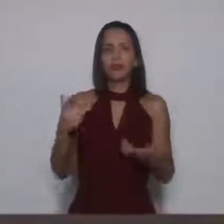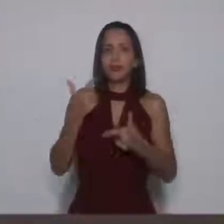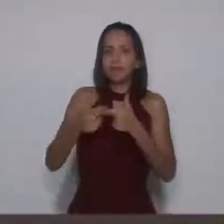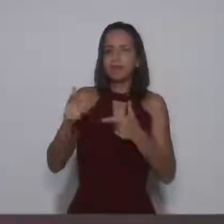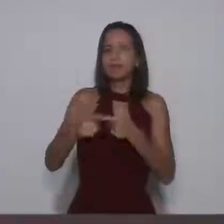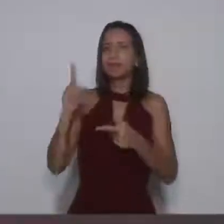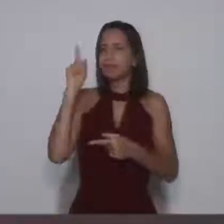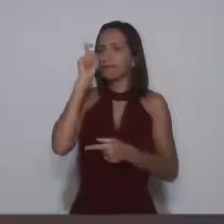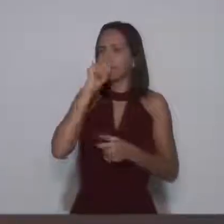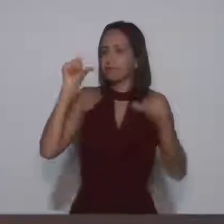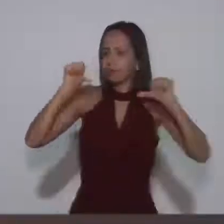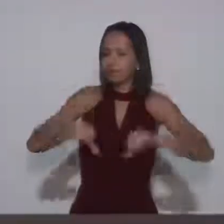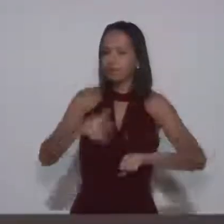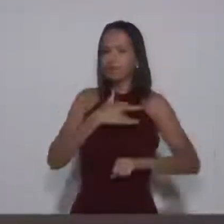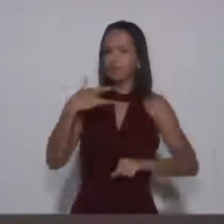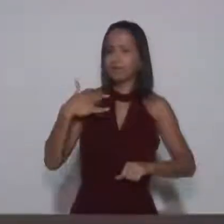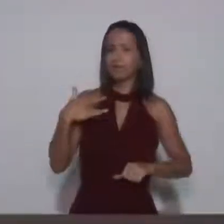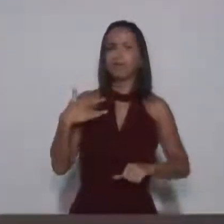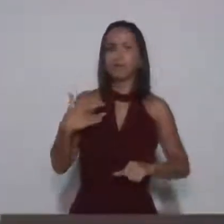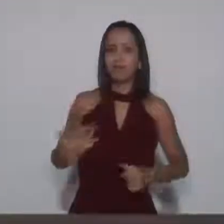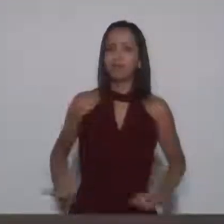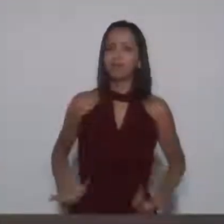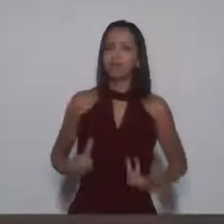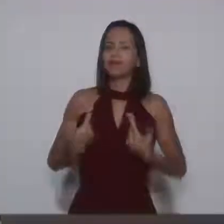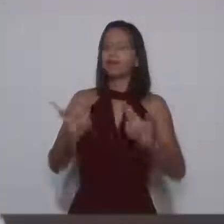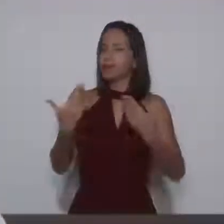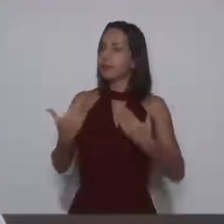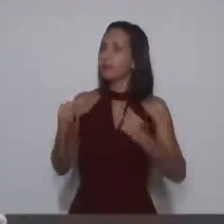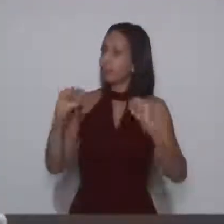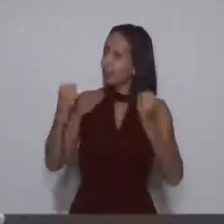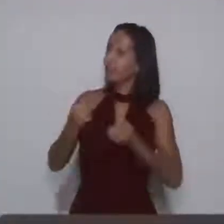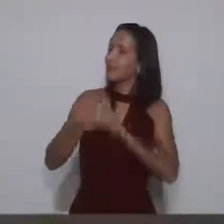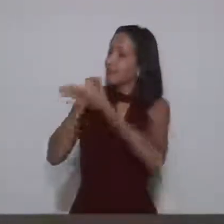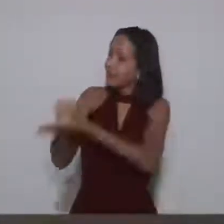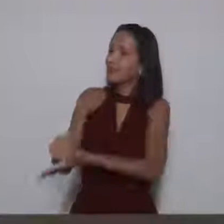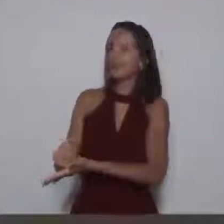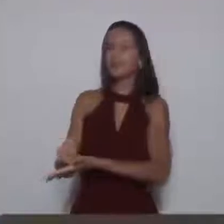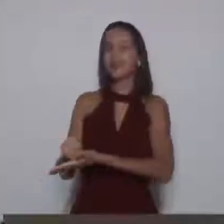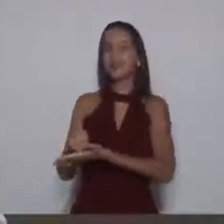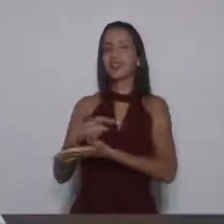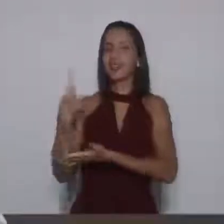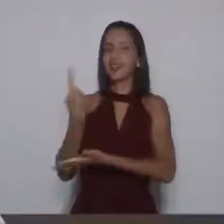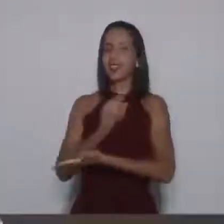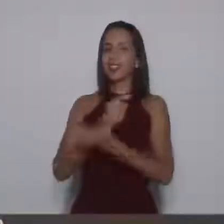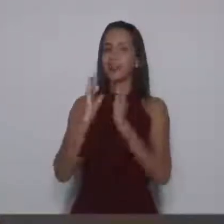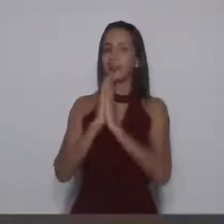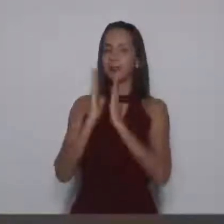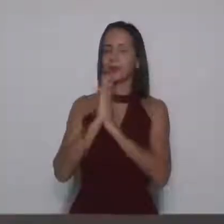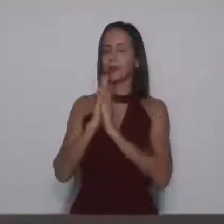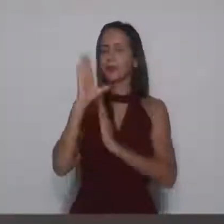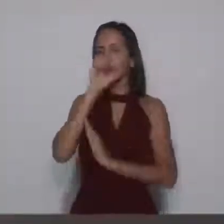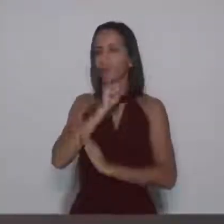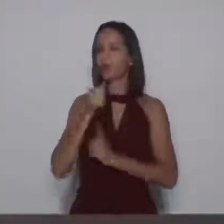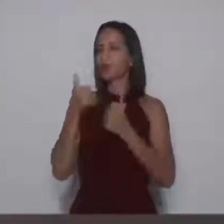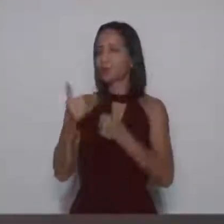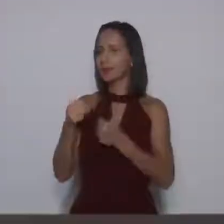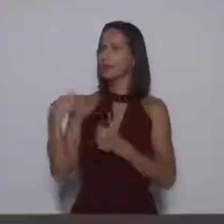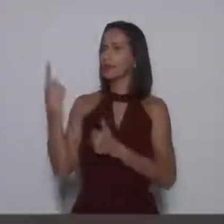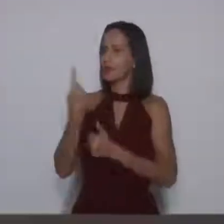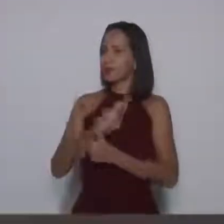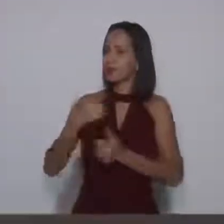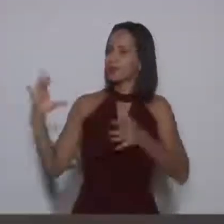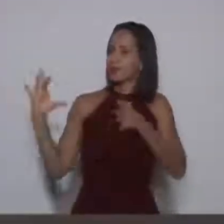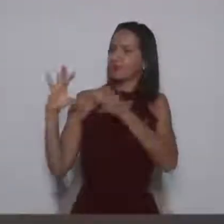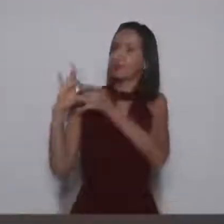um faltar ao chão, né? Então, conte com a nossas orações, né? Foi tudo bem no sábado, então estamos juntos aí na